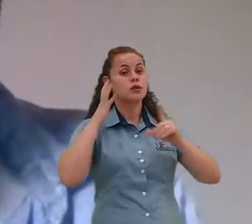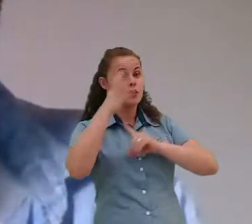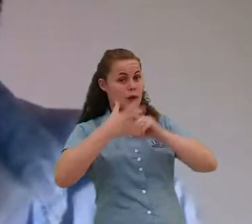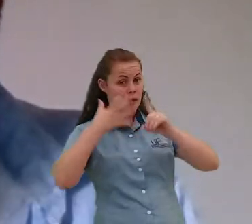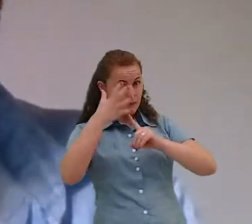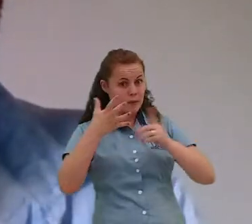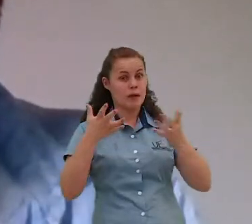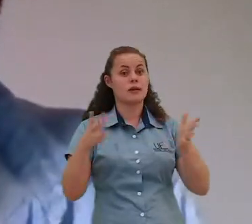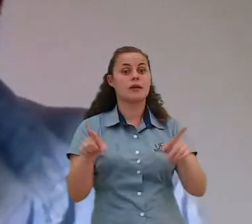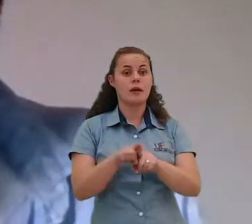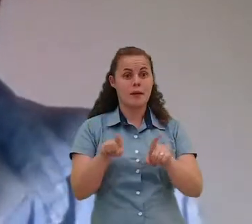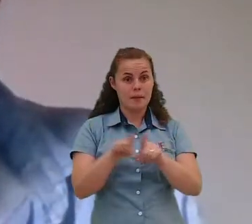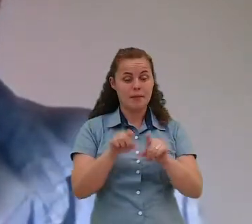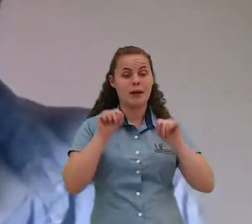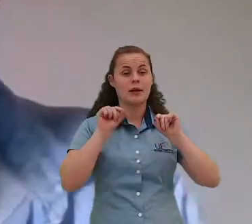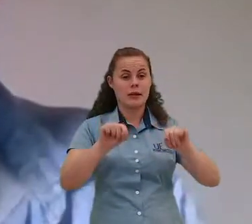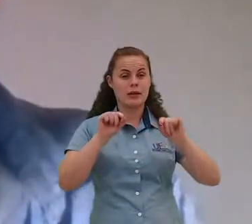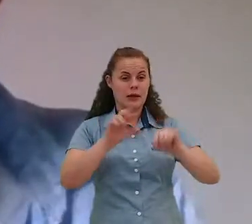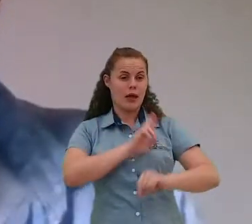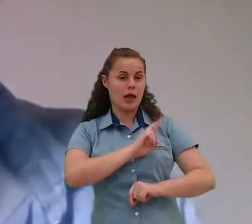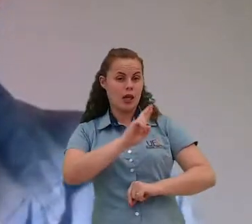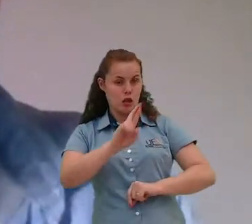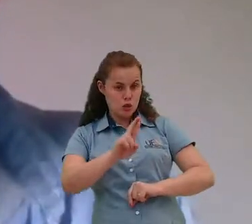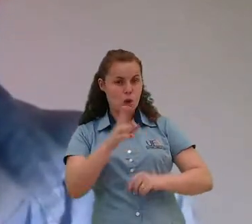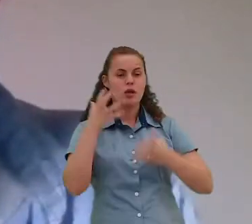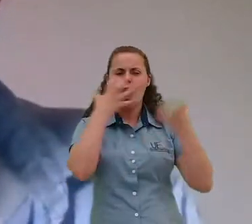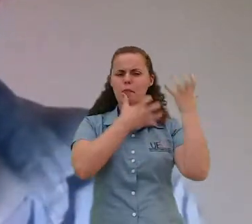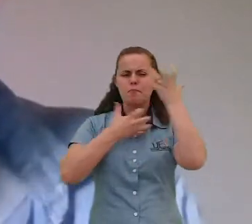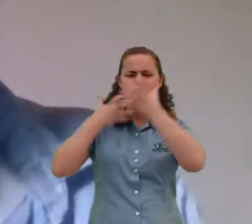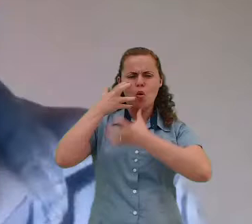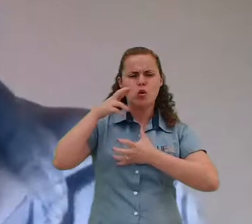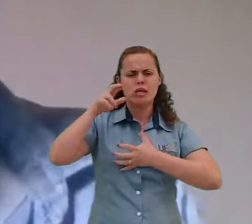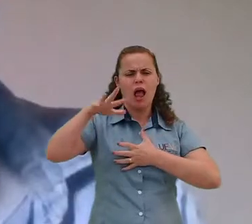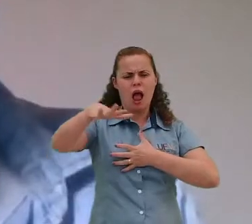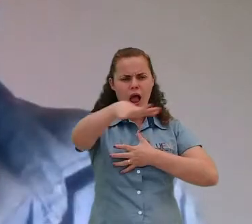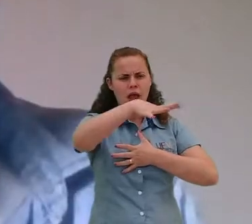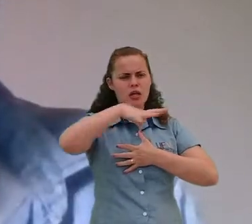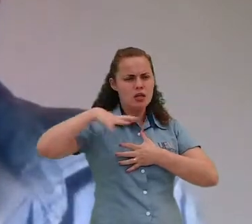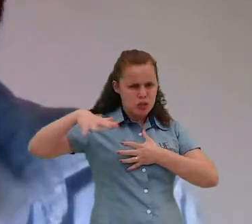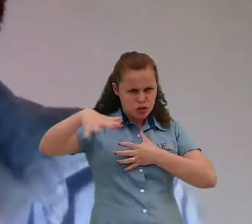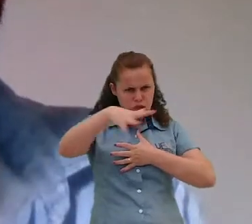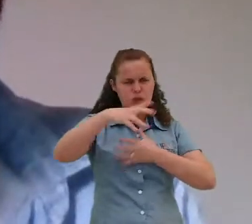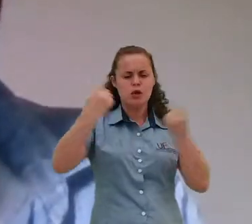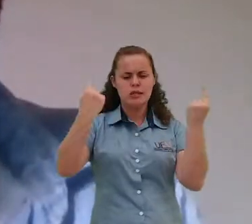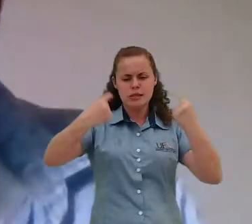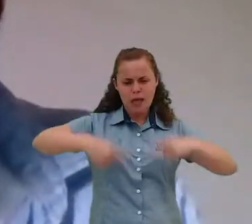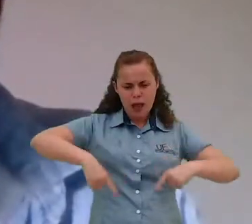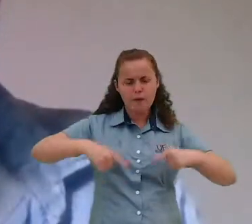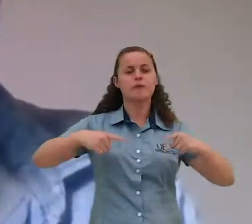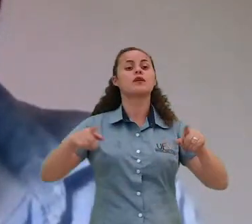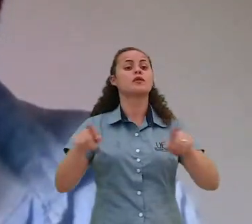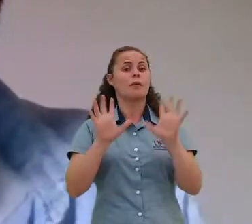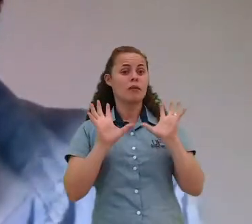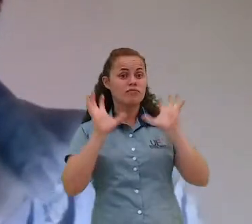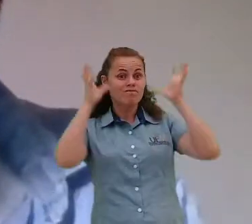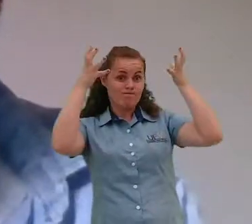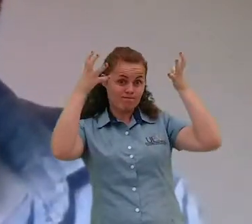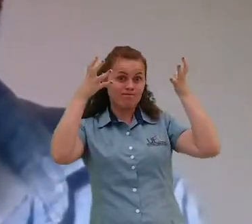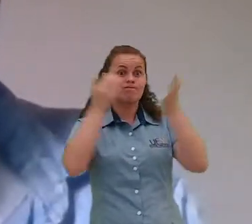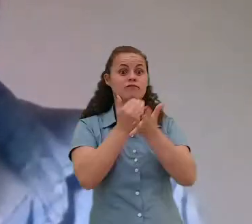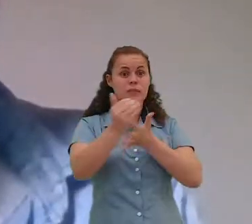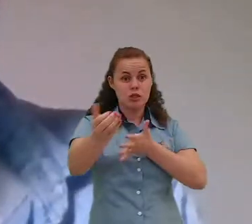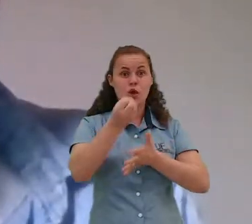em celebrações religiosas, segue no mercado da música na região, encarando desafios em eventos e tendo como princípio a